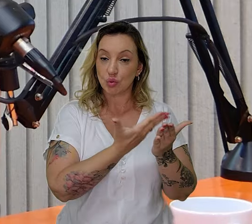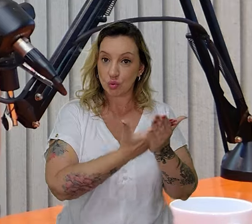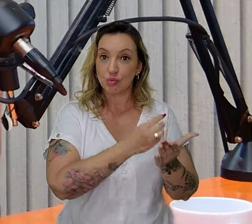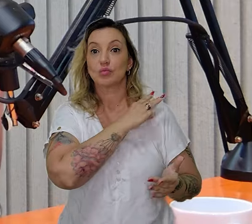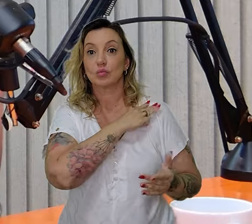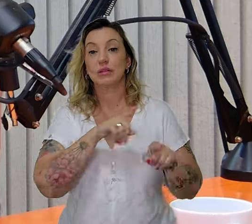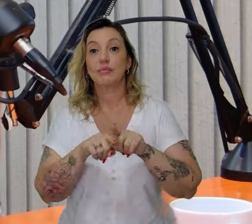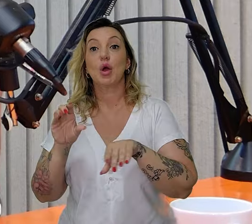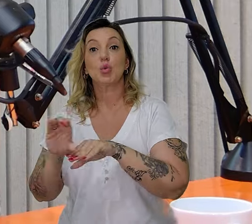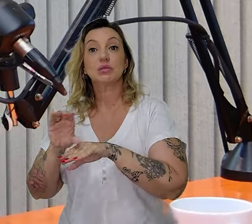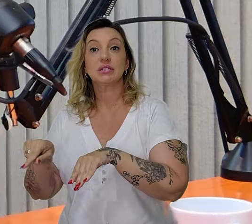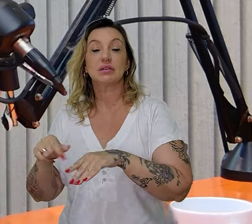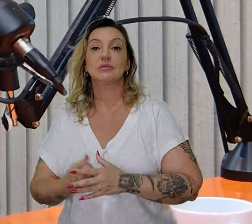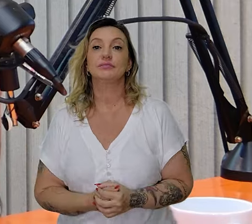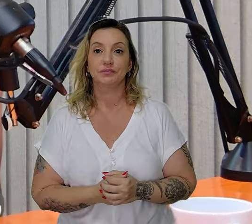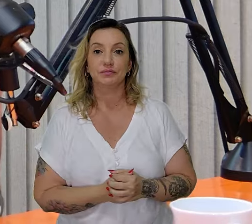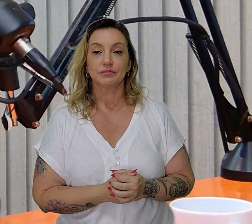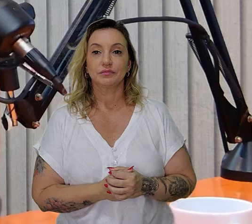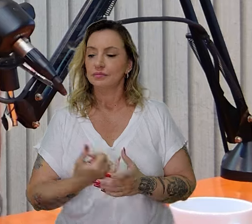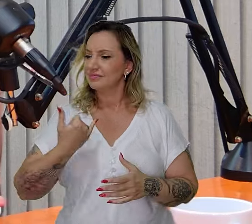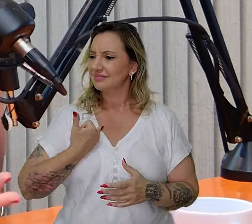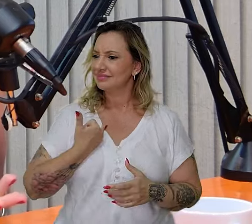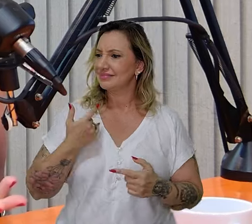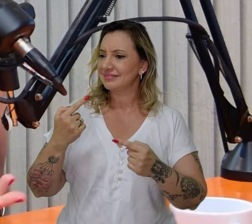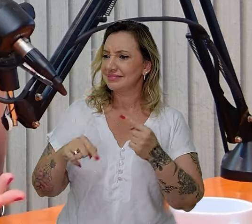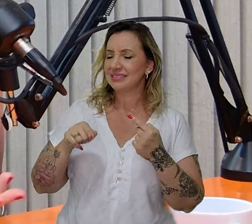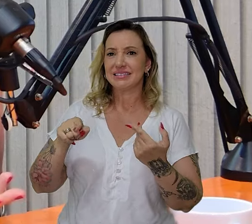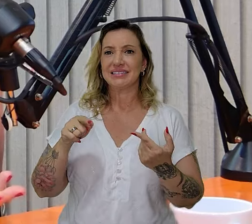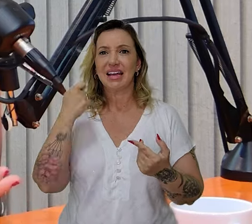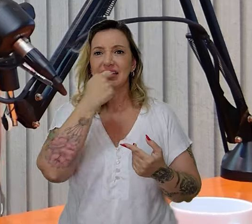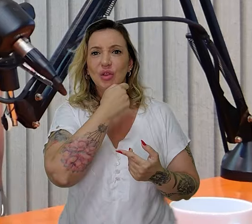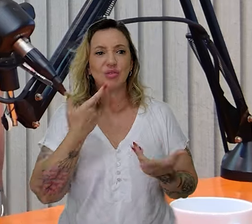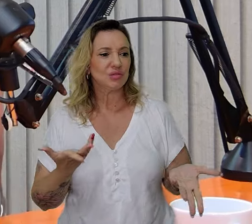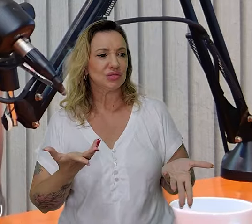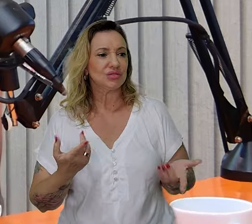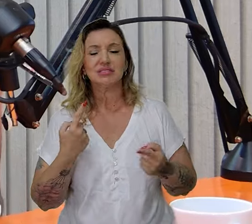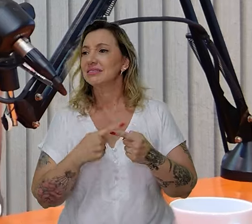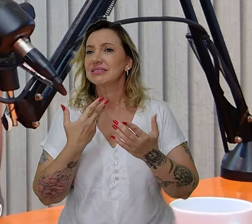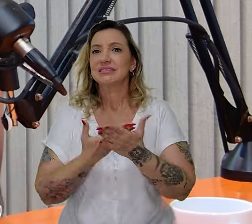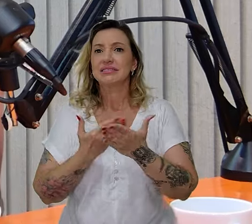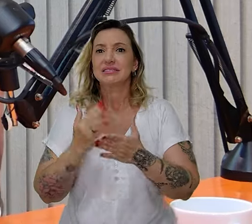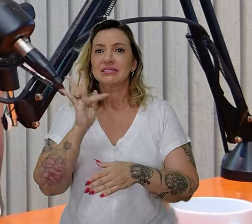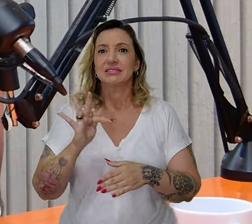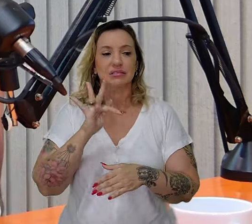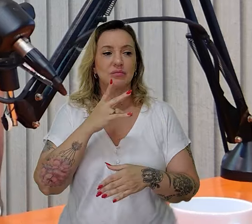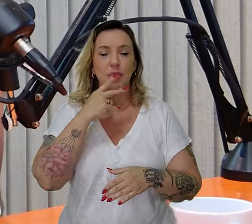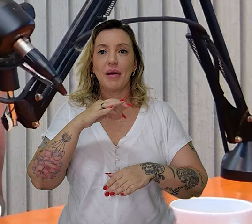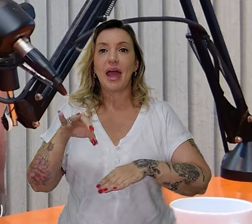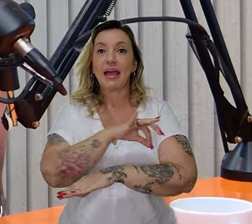junto né no terceiro do no último ano do médio ele falou assim não tem nada a ver com odotologia imagina por que você vai fazer isso Ó meu pai é